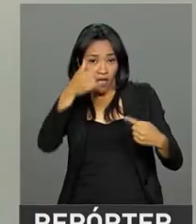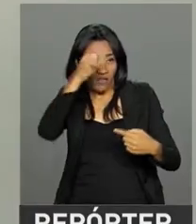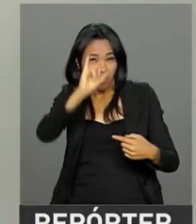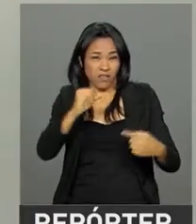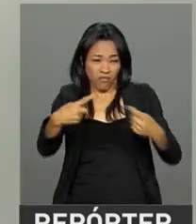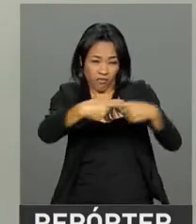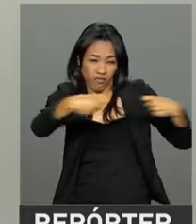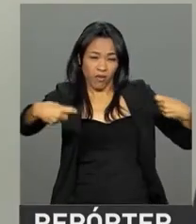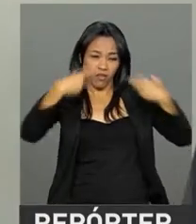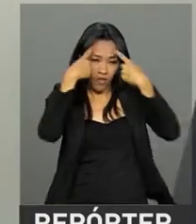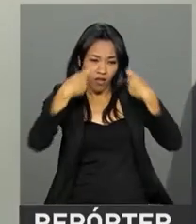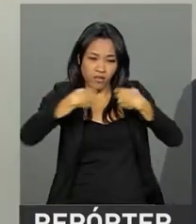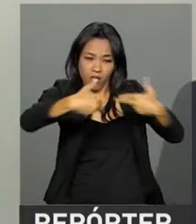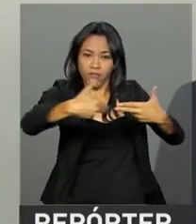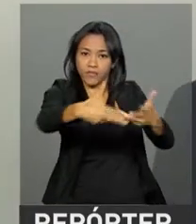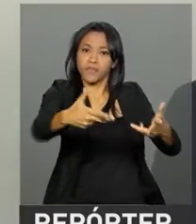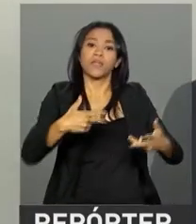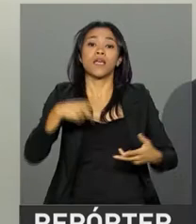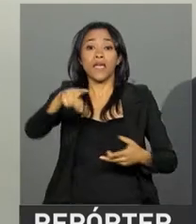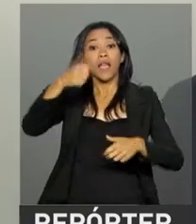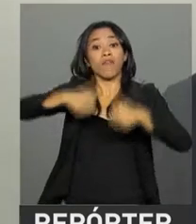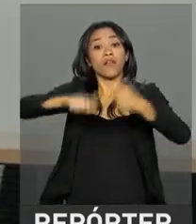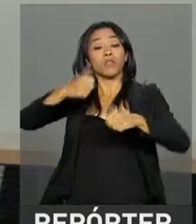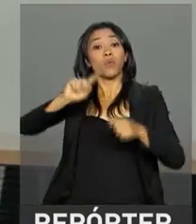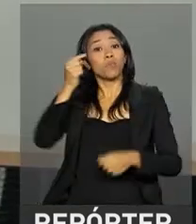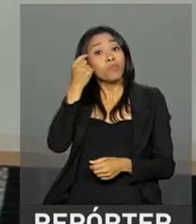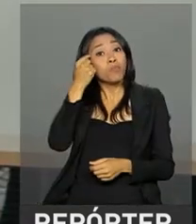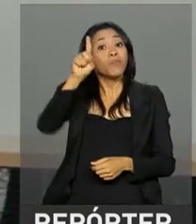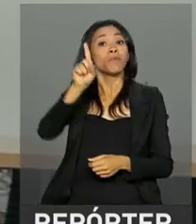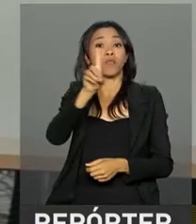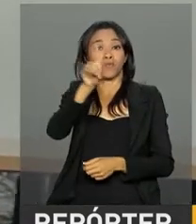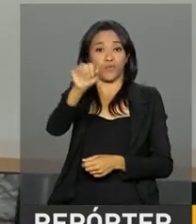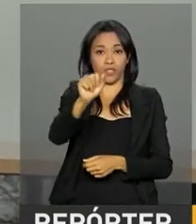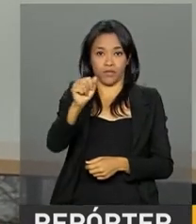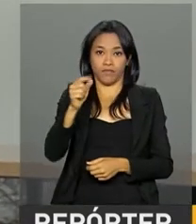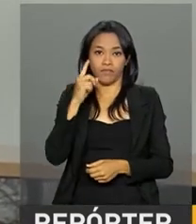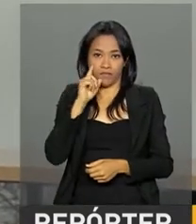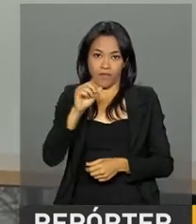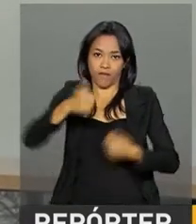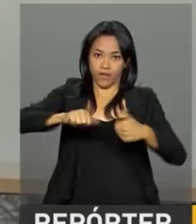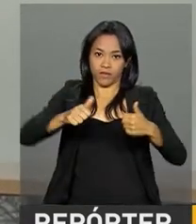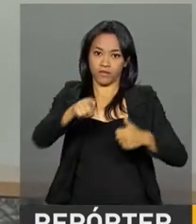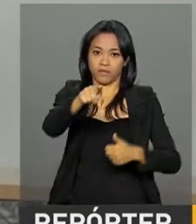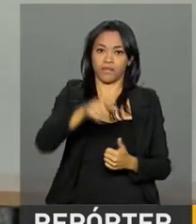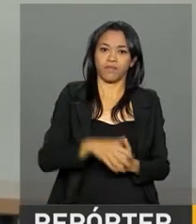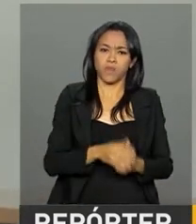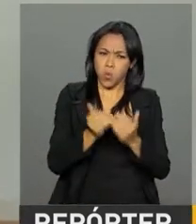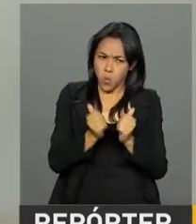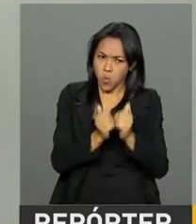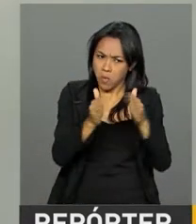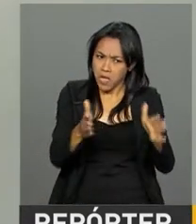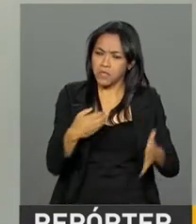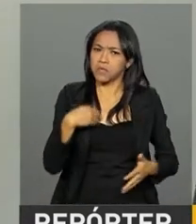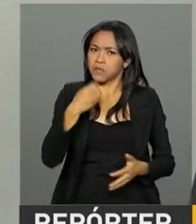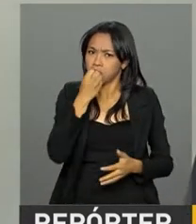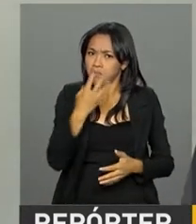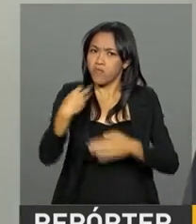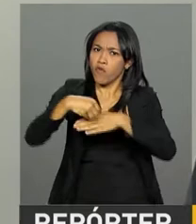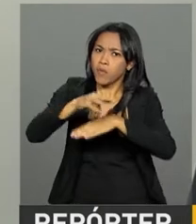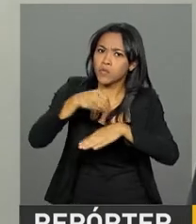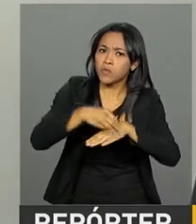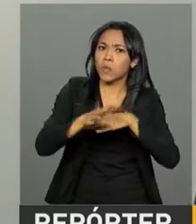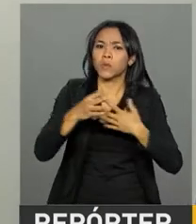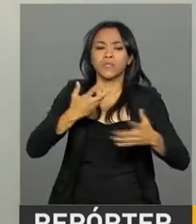uma avaliação positiva dos primeiros dias de operação o trabalho começa com inteligência e informação